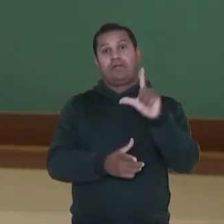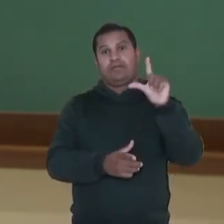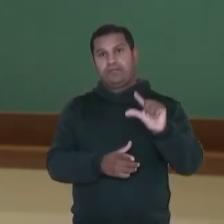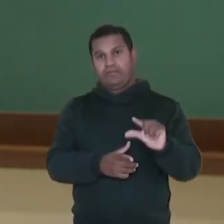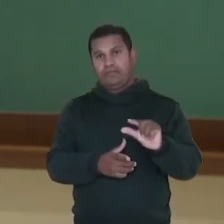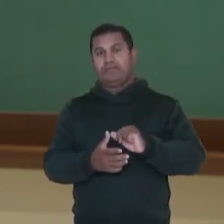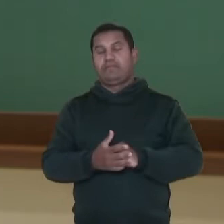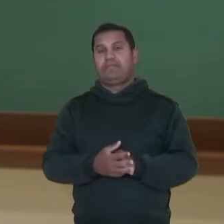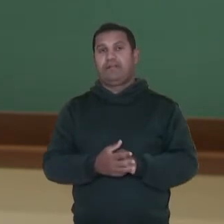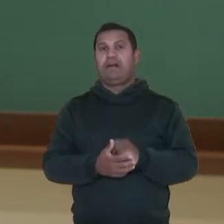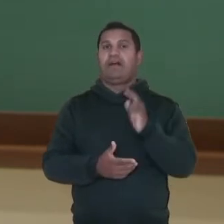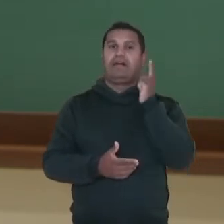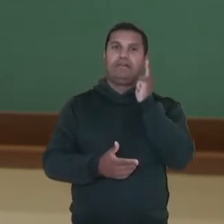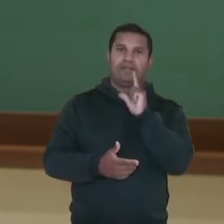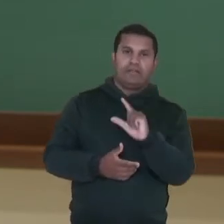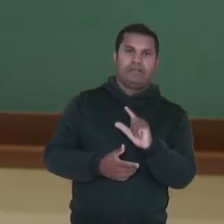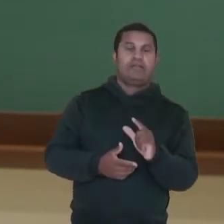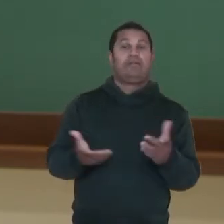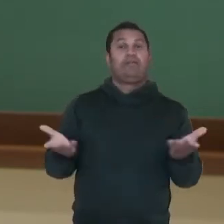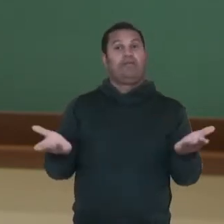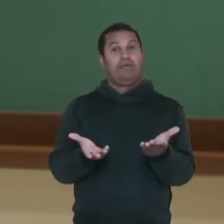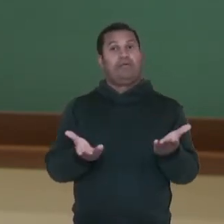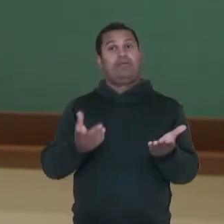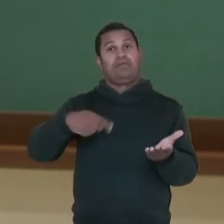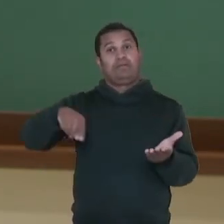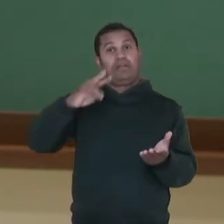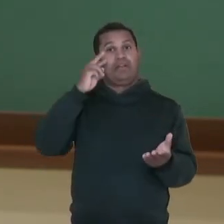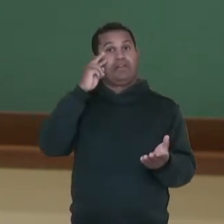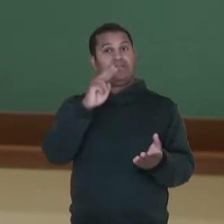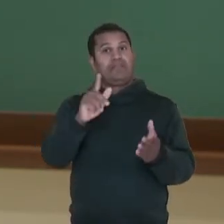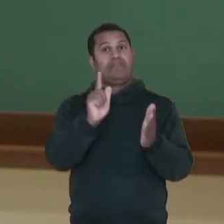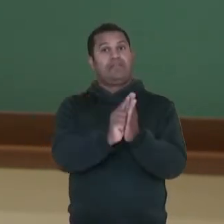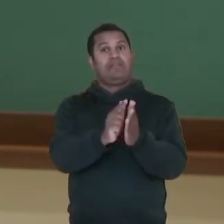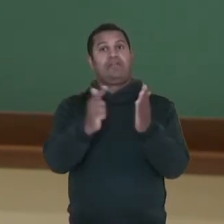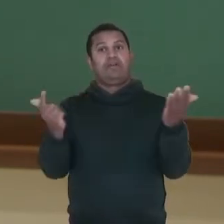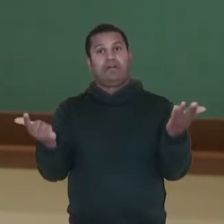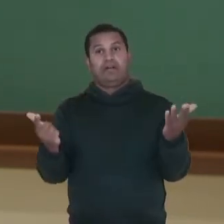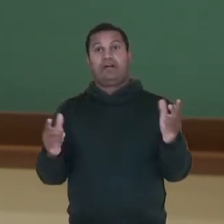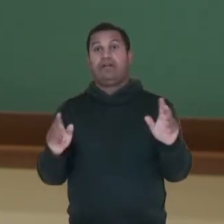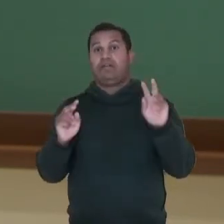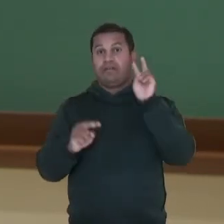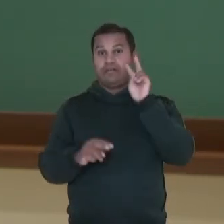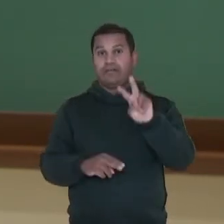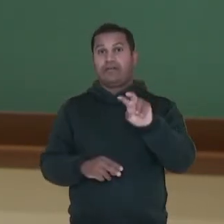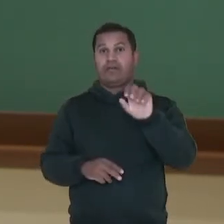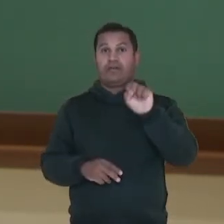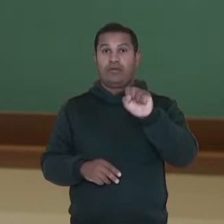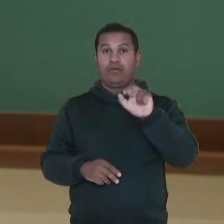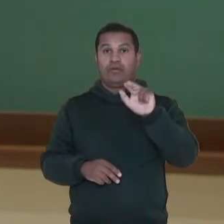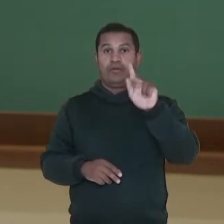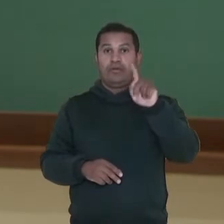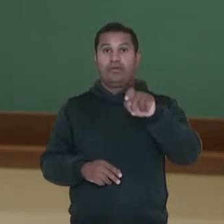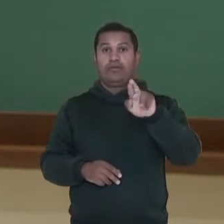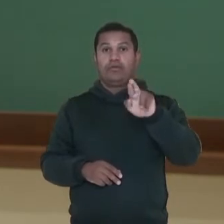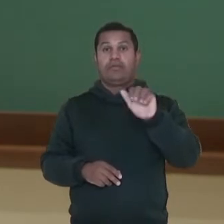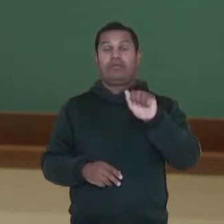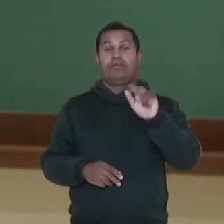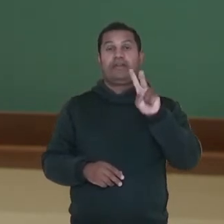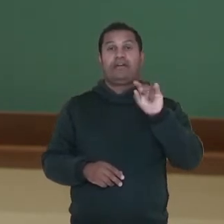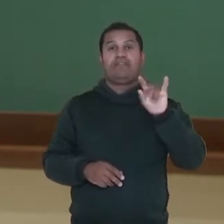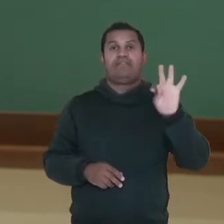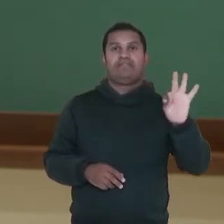forma teria então, hoje vocês veem isso no jornal como superávit, vendeu mais do que